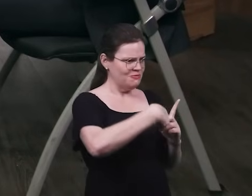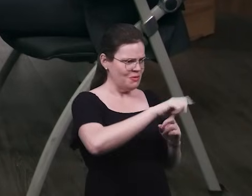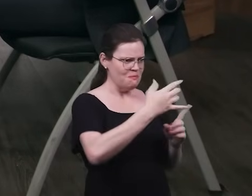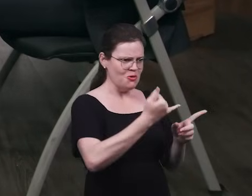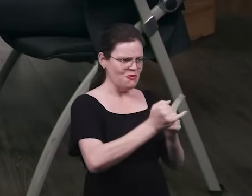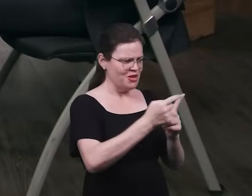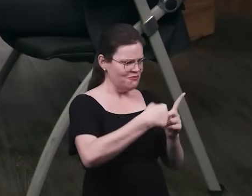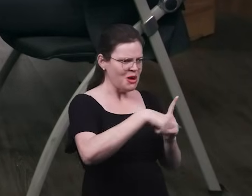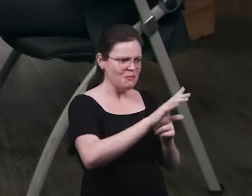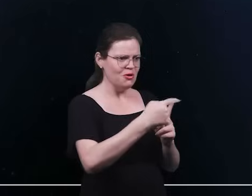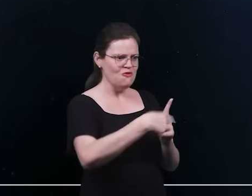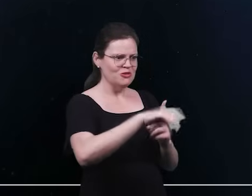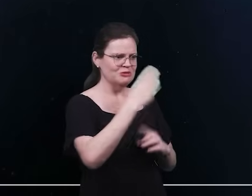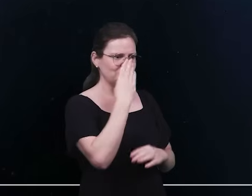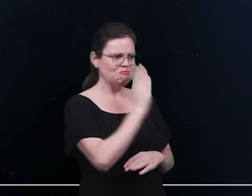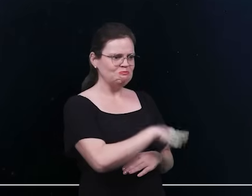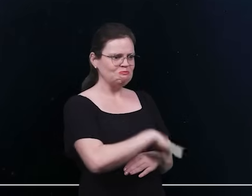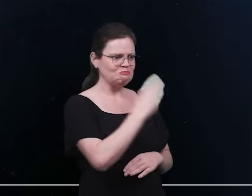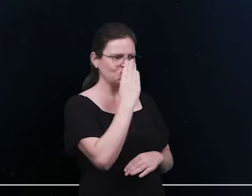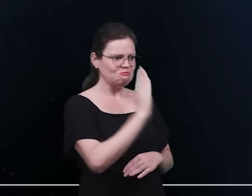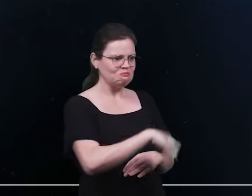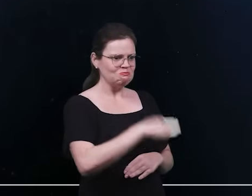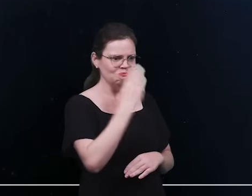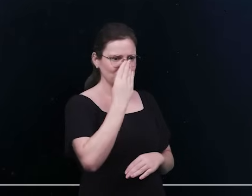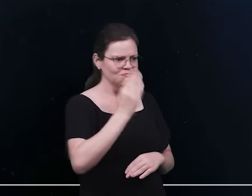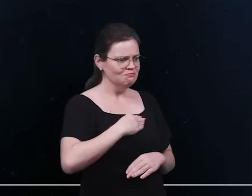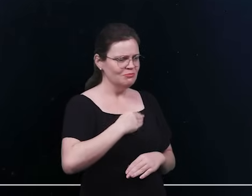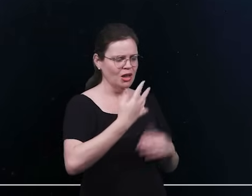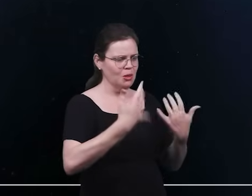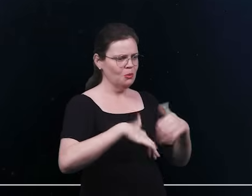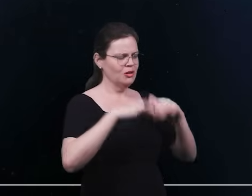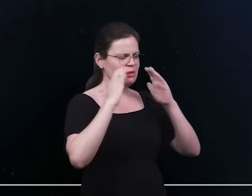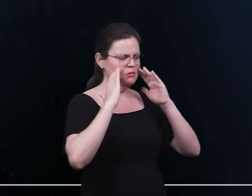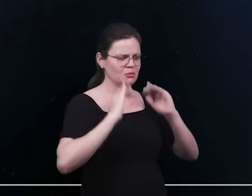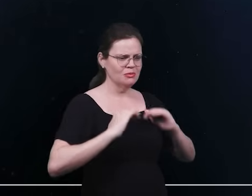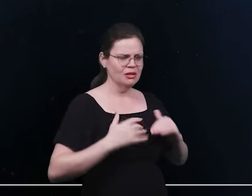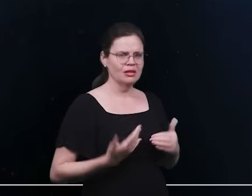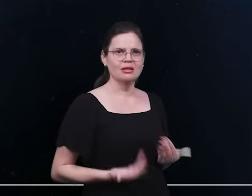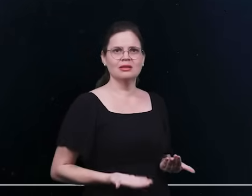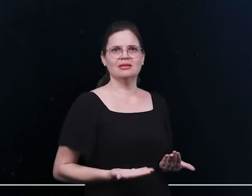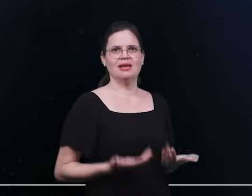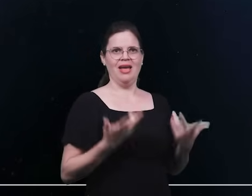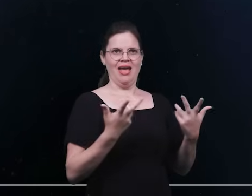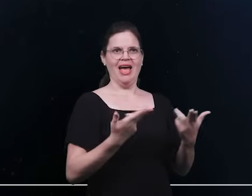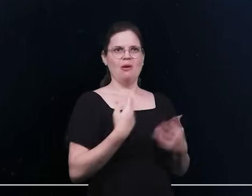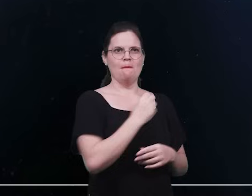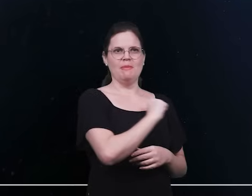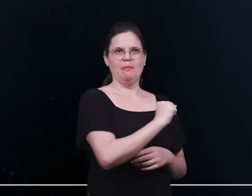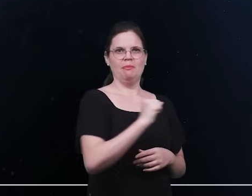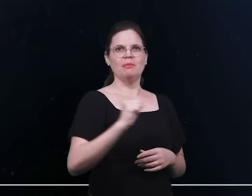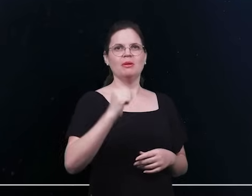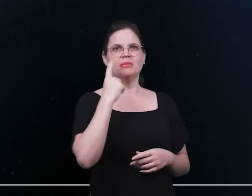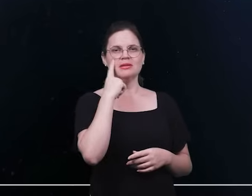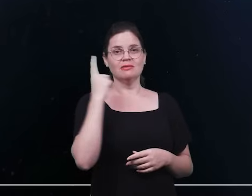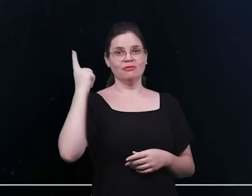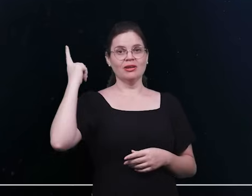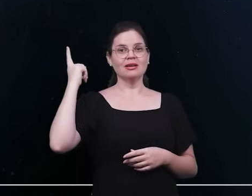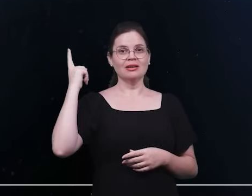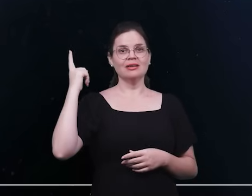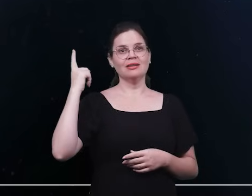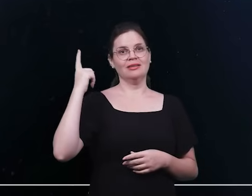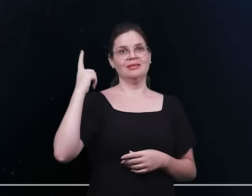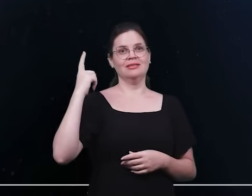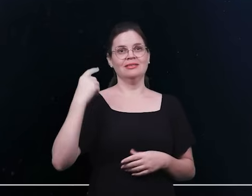ouvir não quiseram atender não quiseram obedecer então Eh como você mesmo colocou né Sérgio eh de uma certa forma